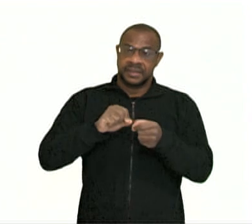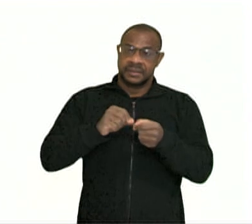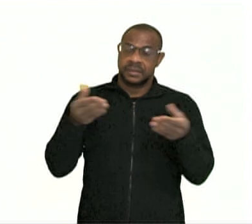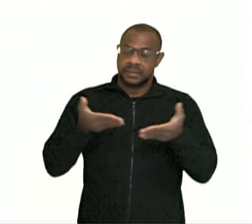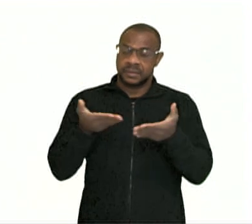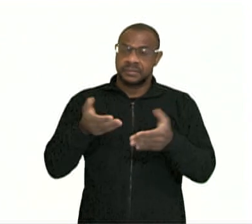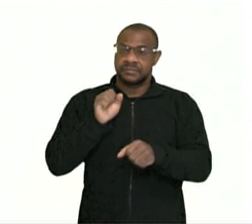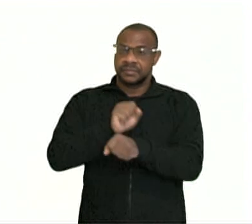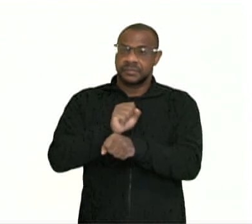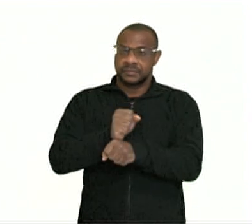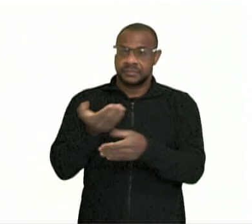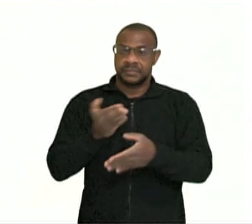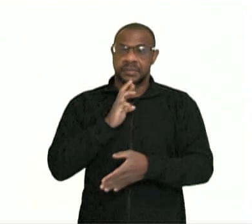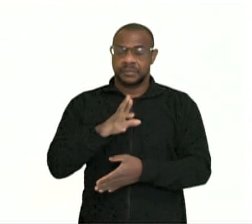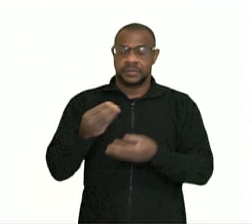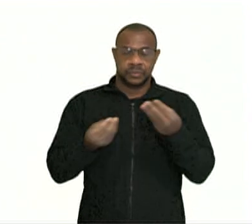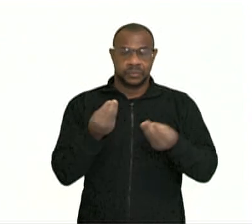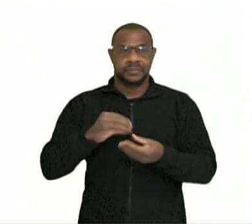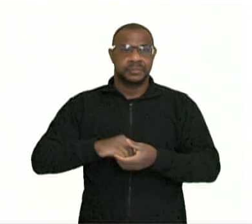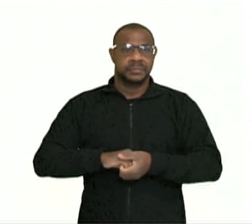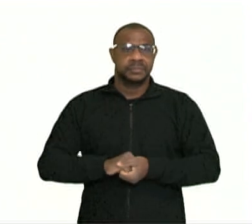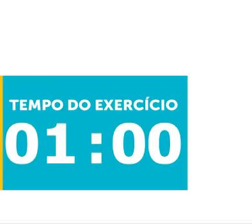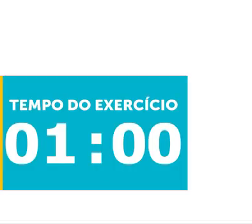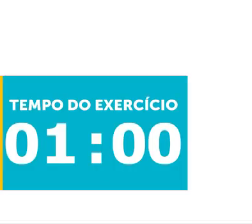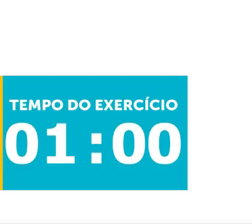tô te aguardando aqui, com certeza.